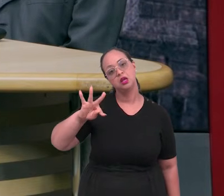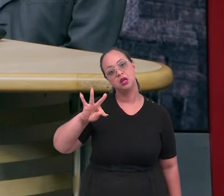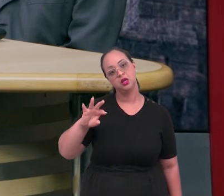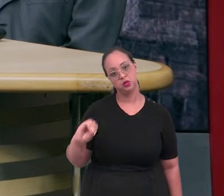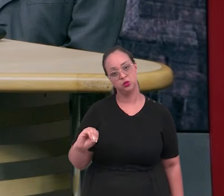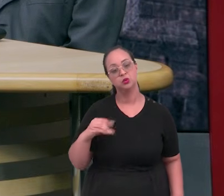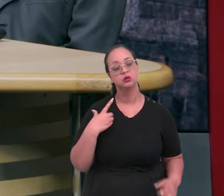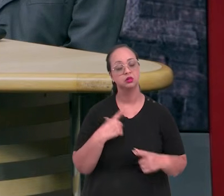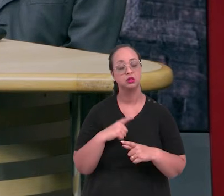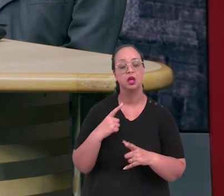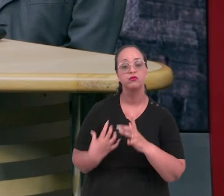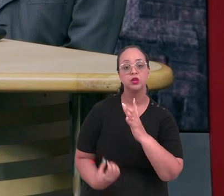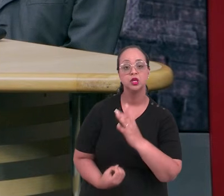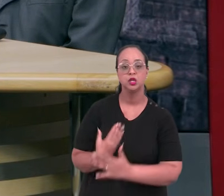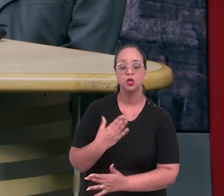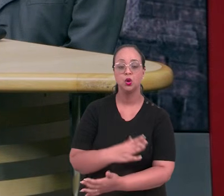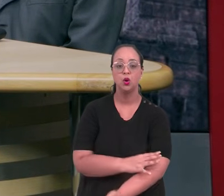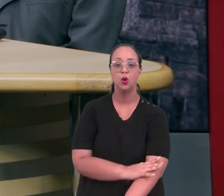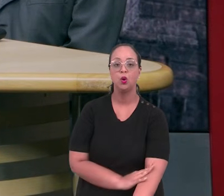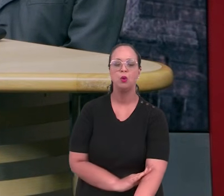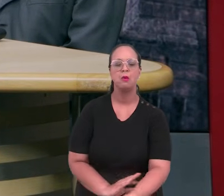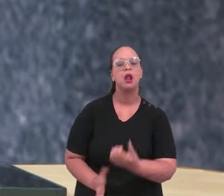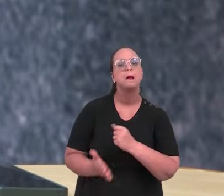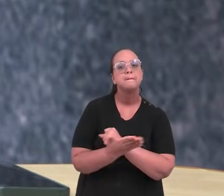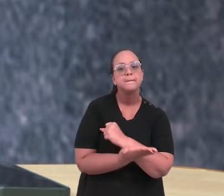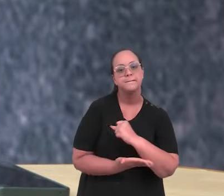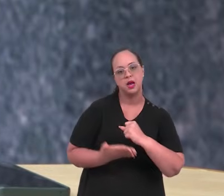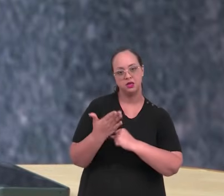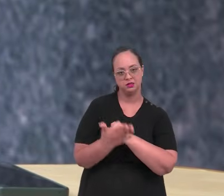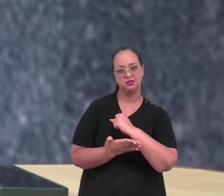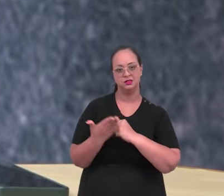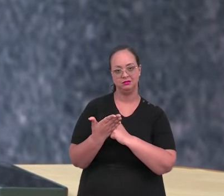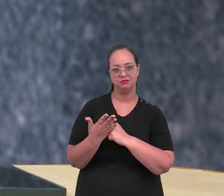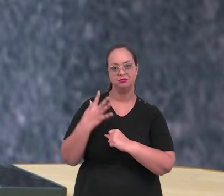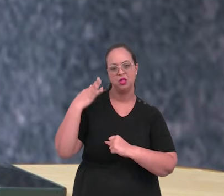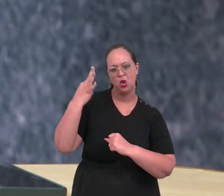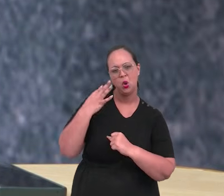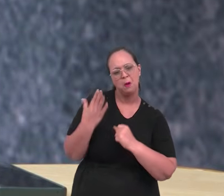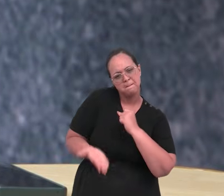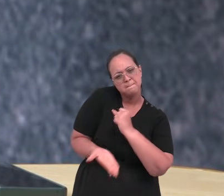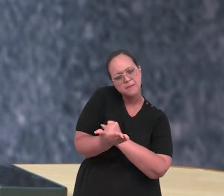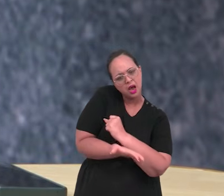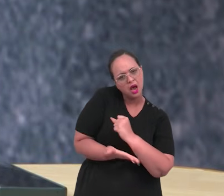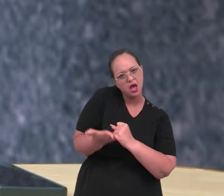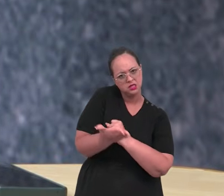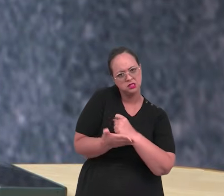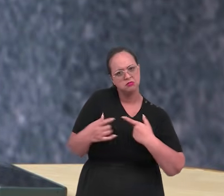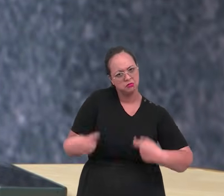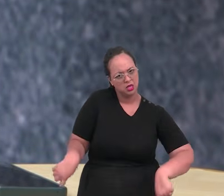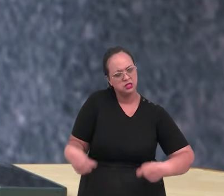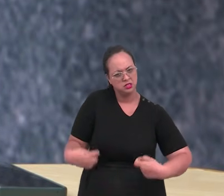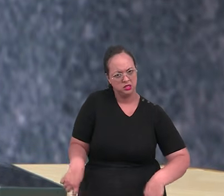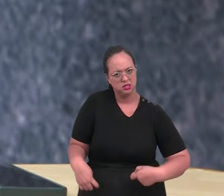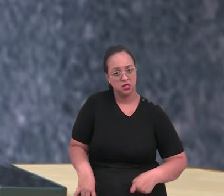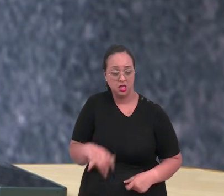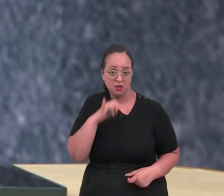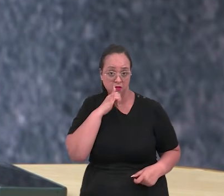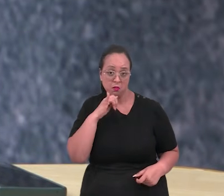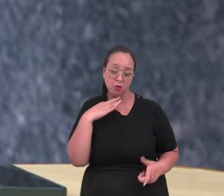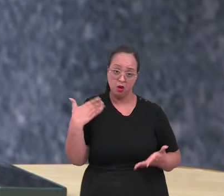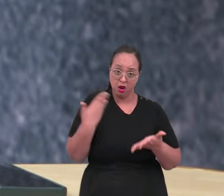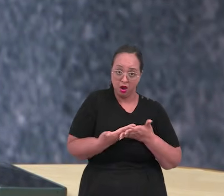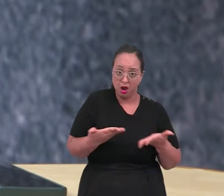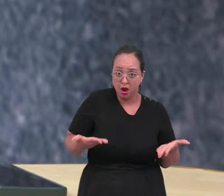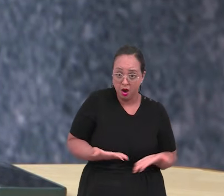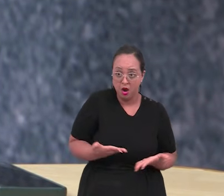ele criou uma fundamentação teórica, né? Hoje em dia, uma pessoa até